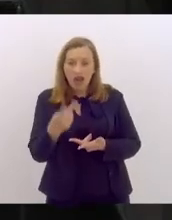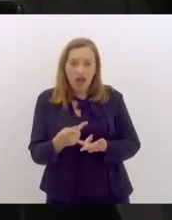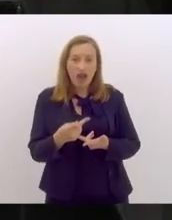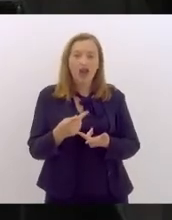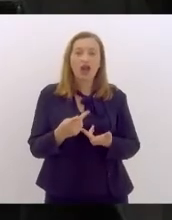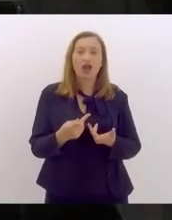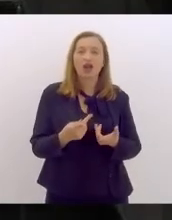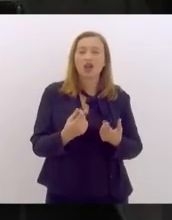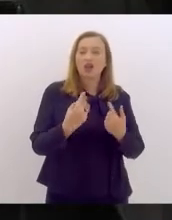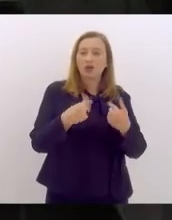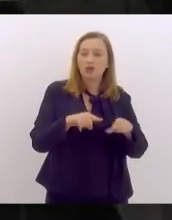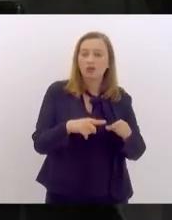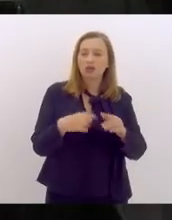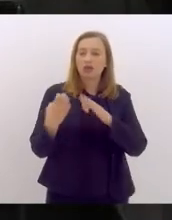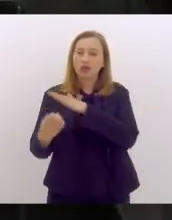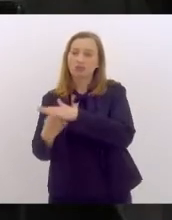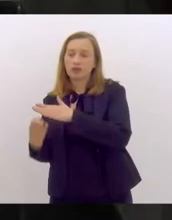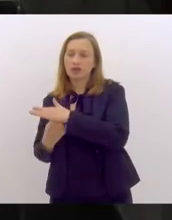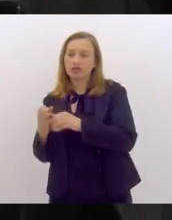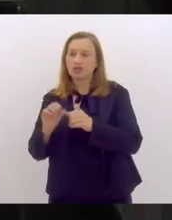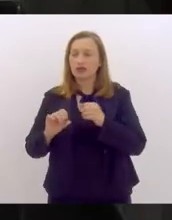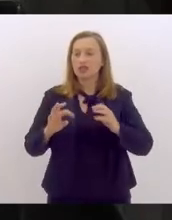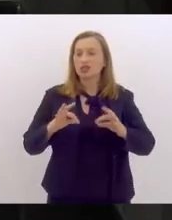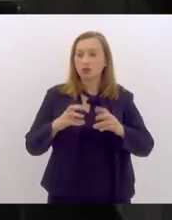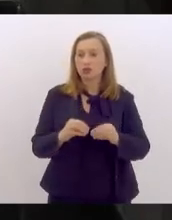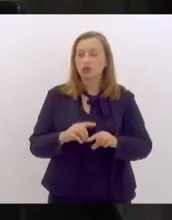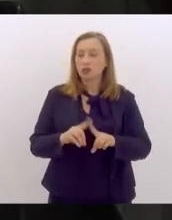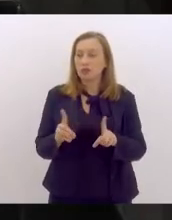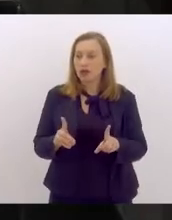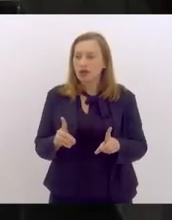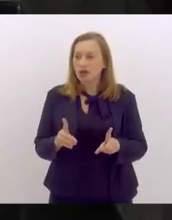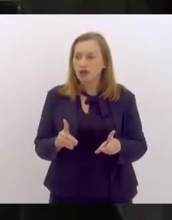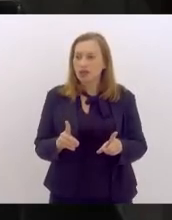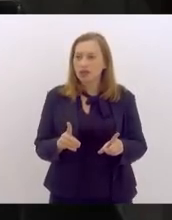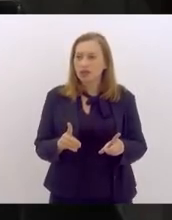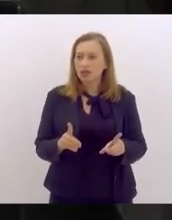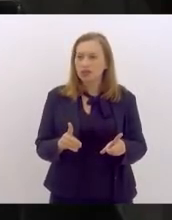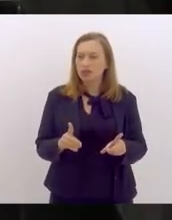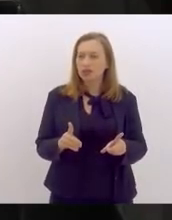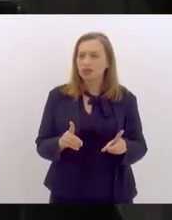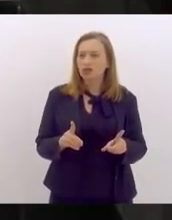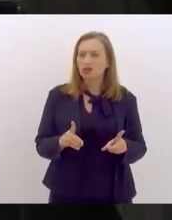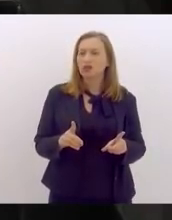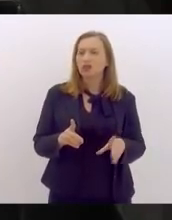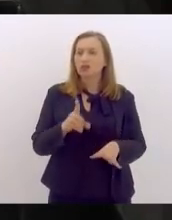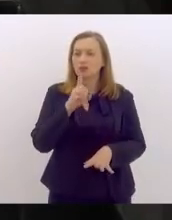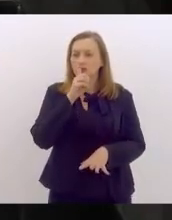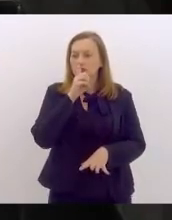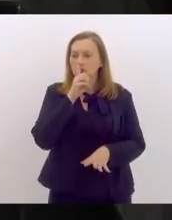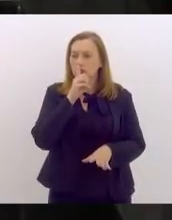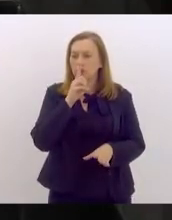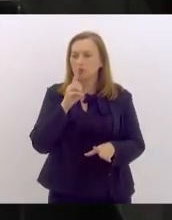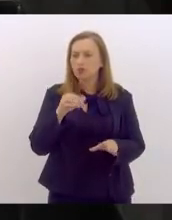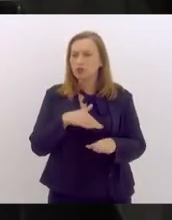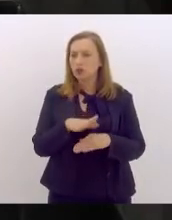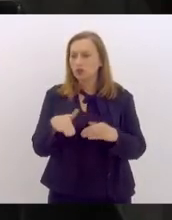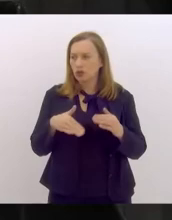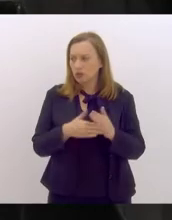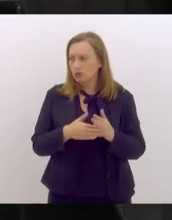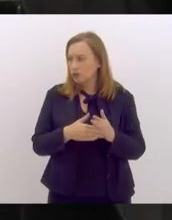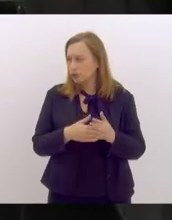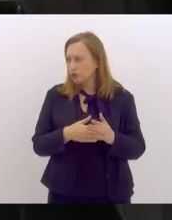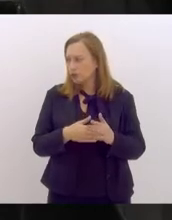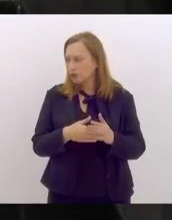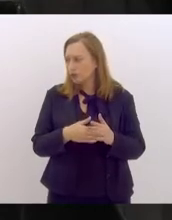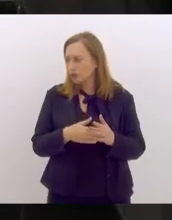concessionária disse que ia fazer acontecer mas até então estava numa situação de torpor um silêncio completo em silêncio